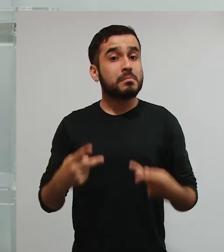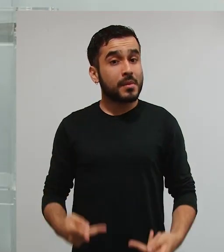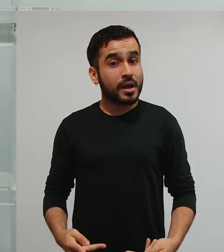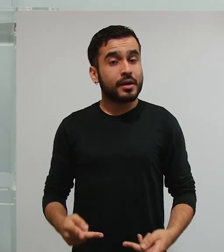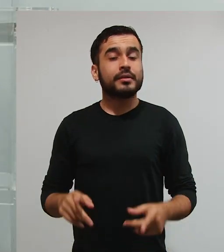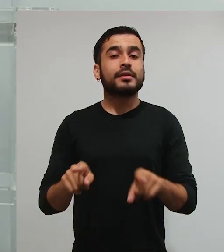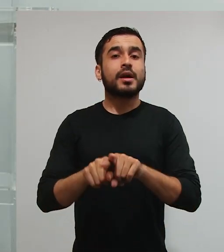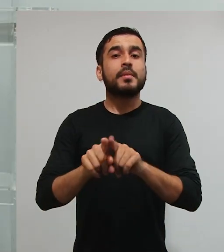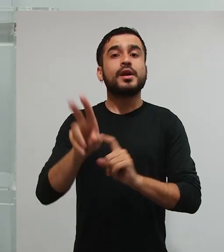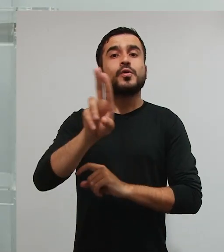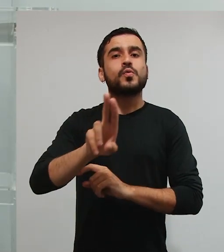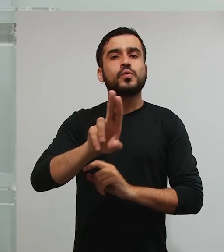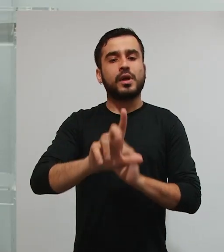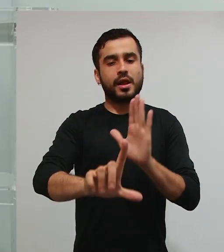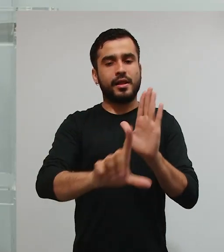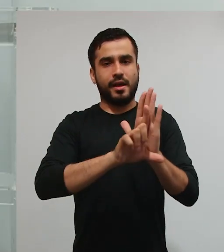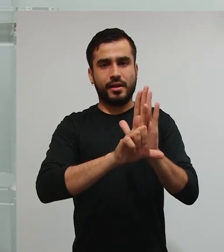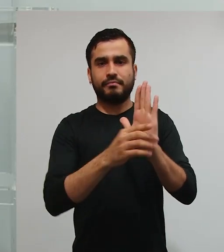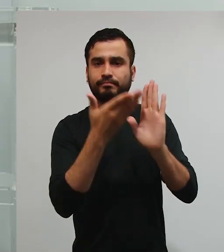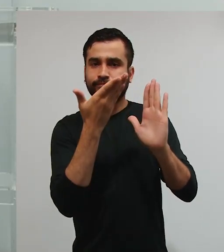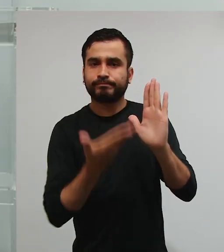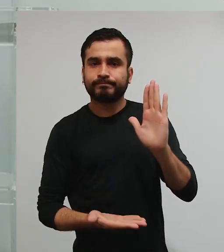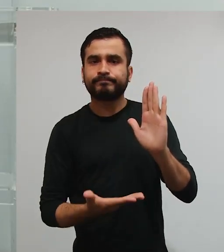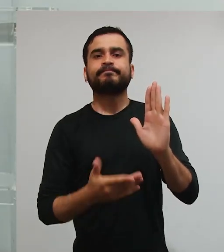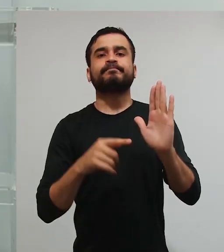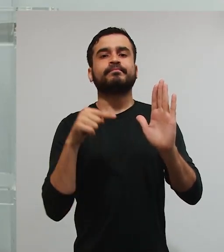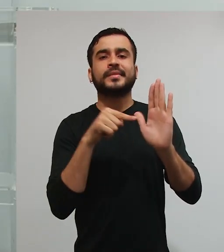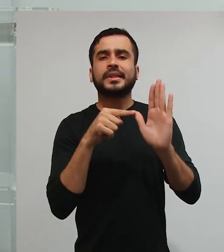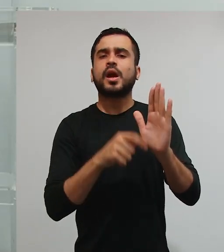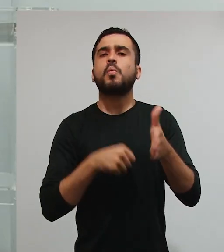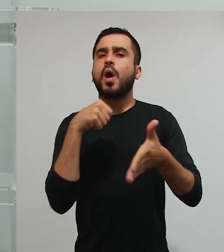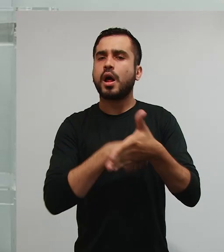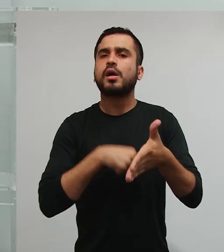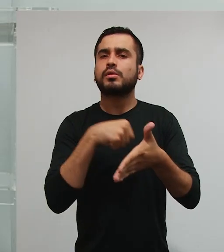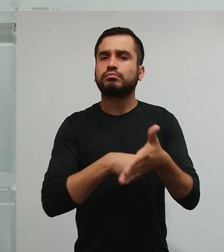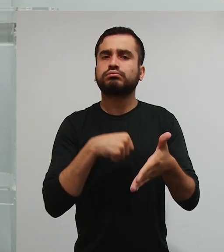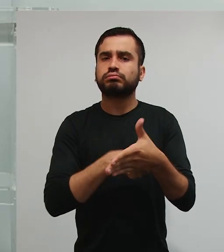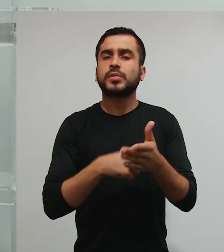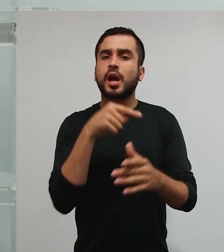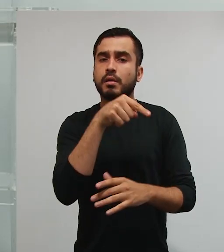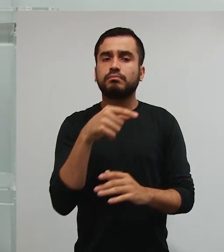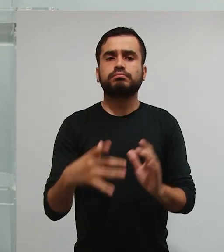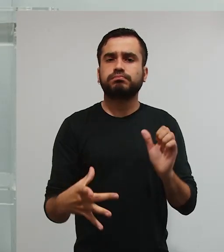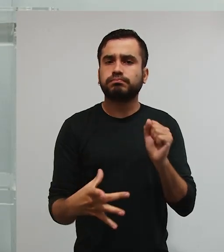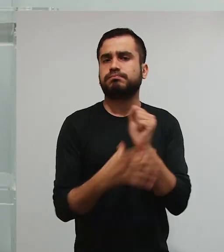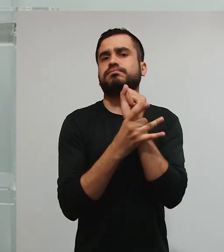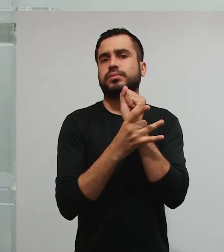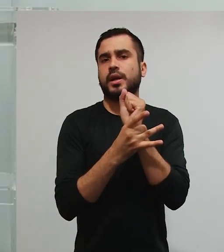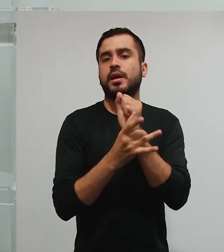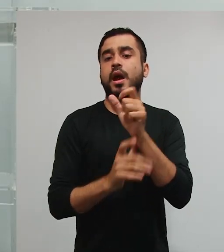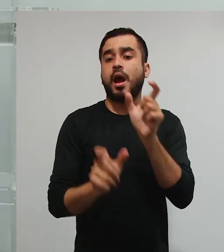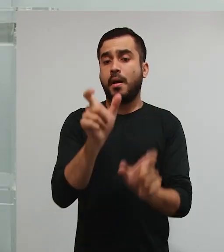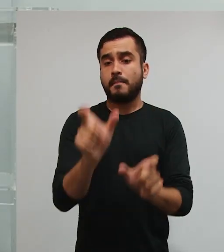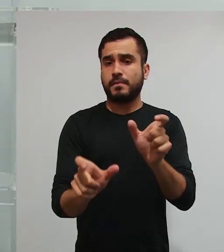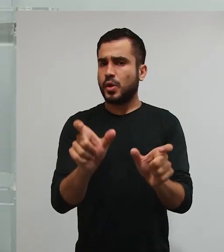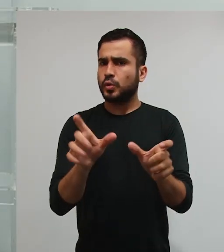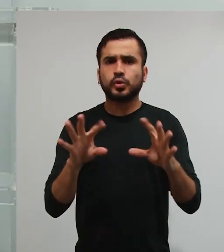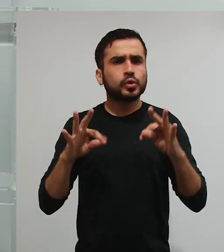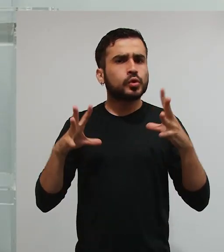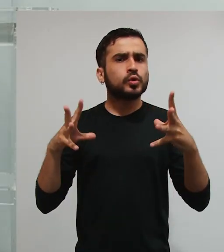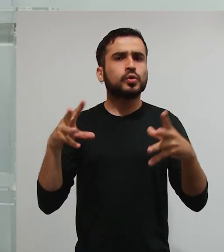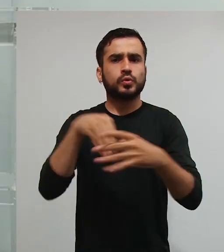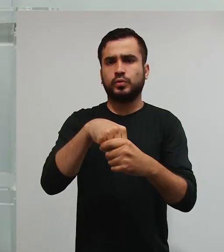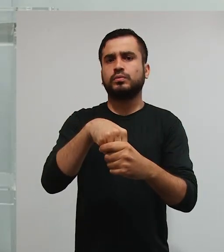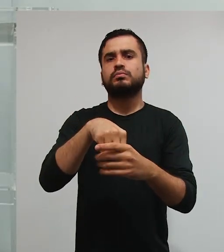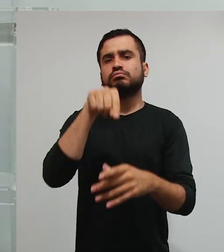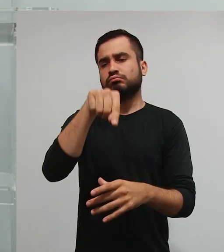pelo uso da legislação como campo de resistência, no sentido de garantir que todos que estão naquele grupo têm